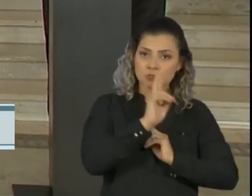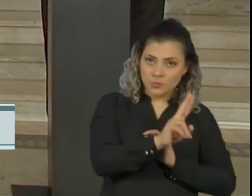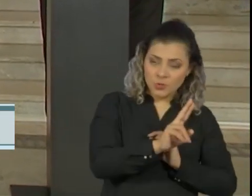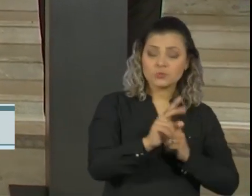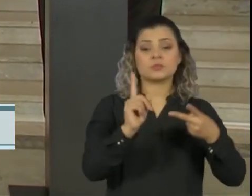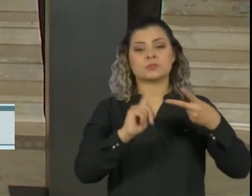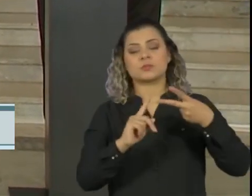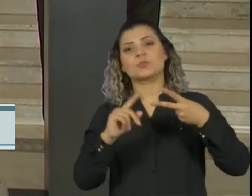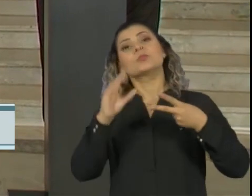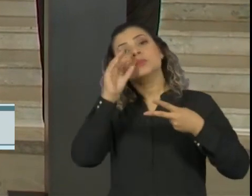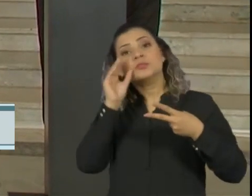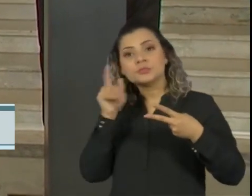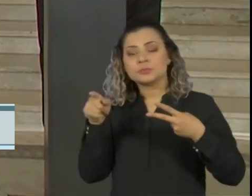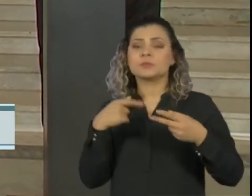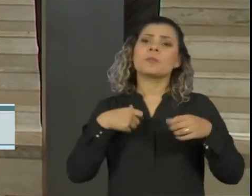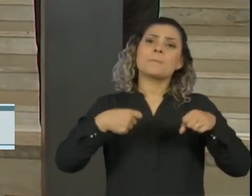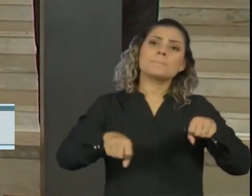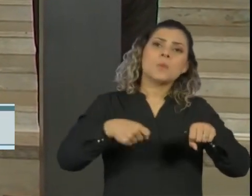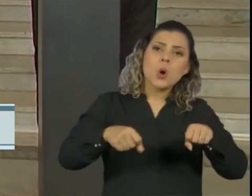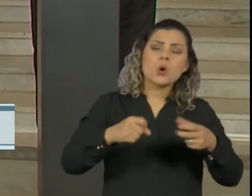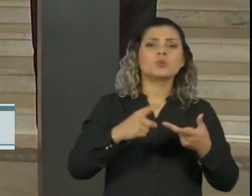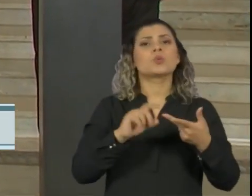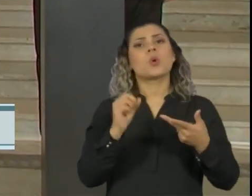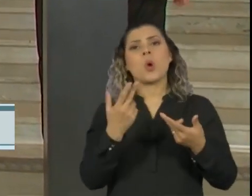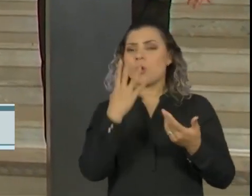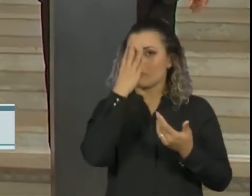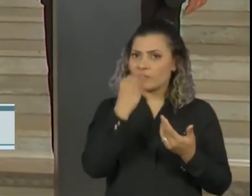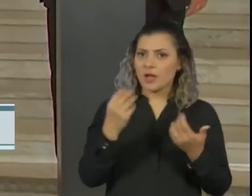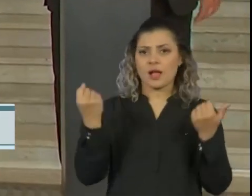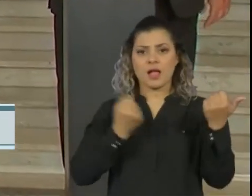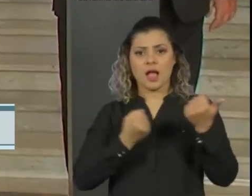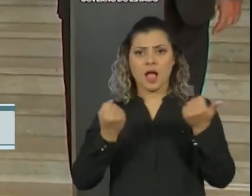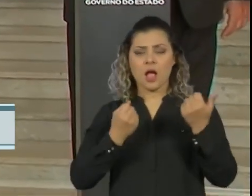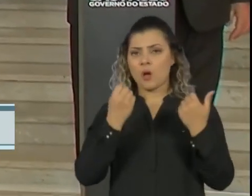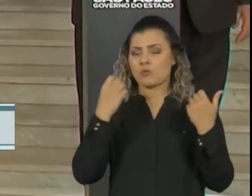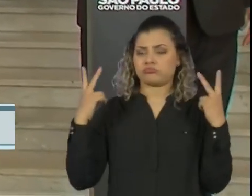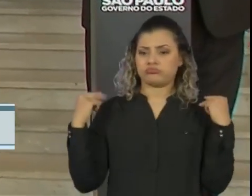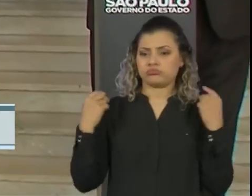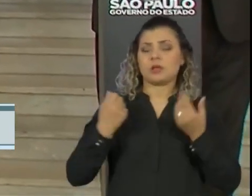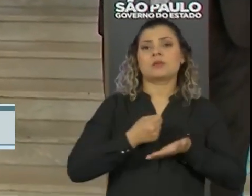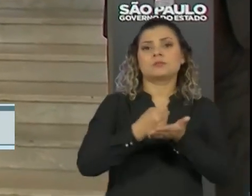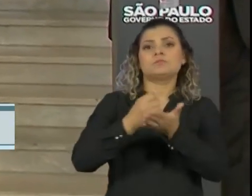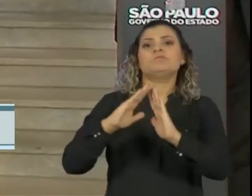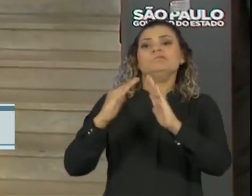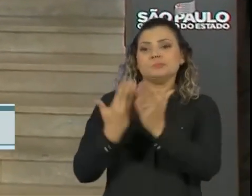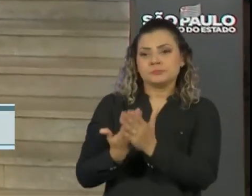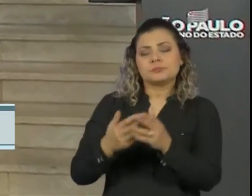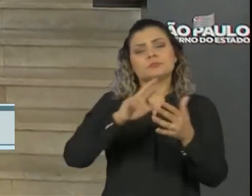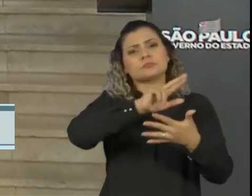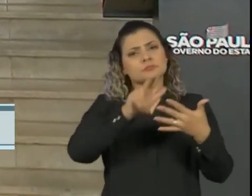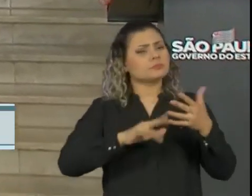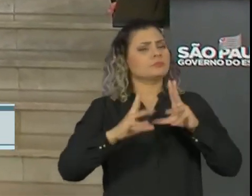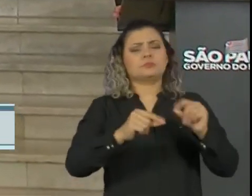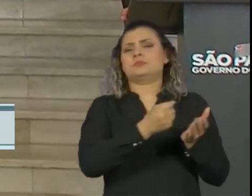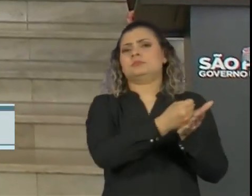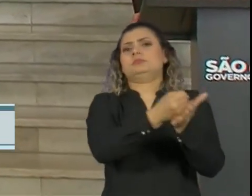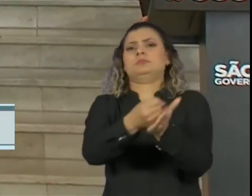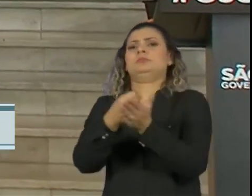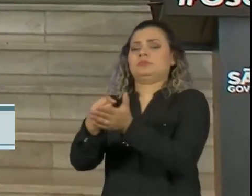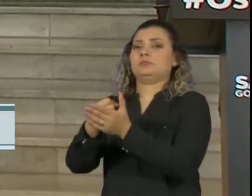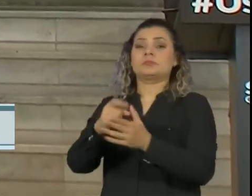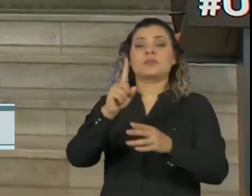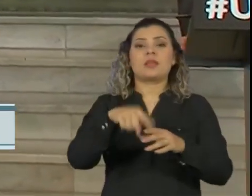Em relação a motoqueiros e outros transportadores, aos que utilizam motocicleta, aos que utilizam outro tipo de transporte, para as entregas no